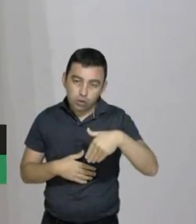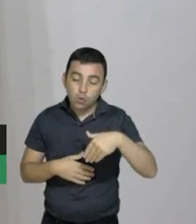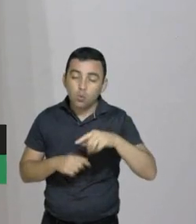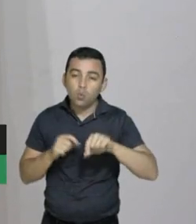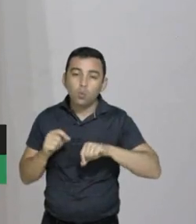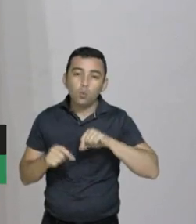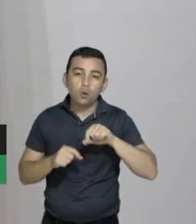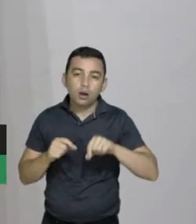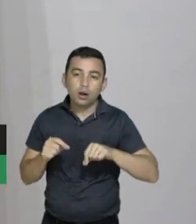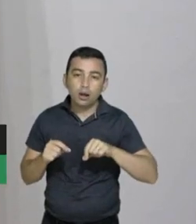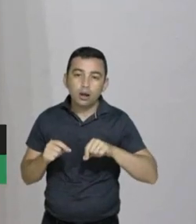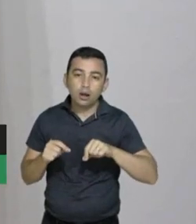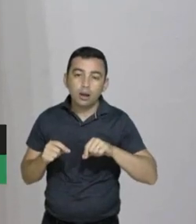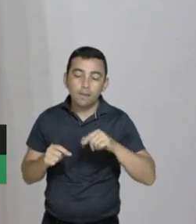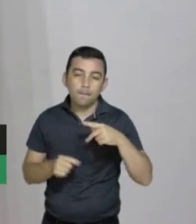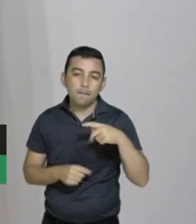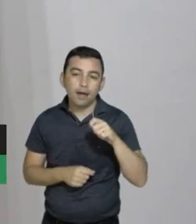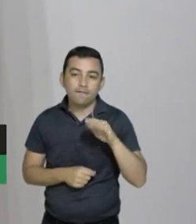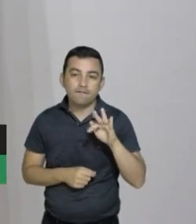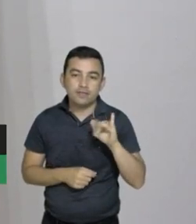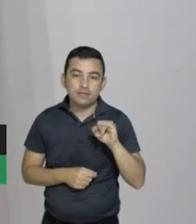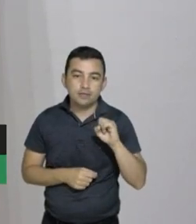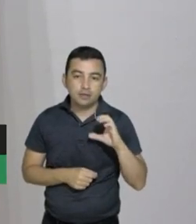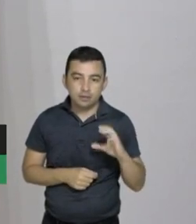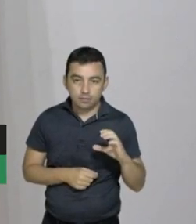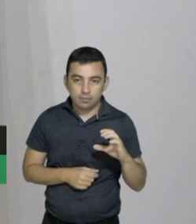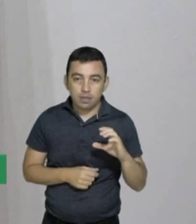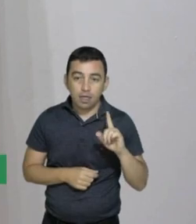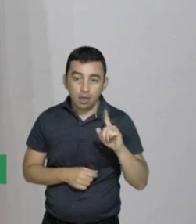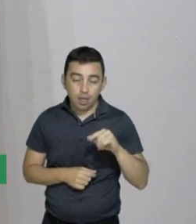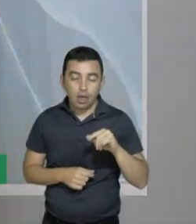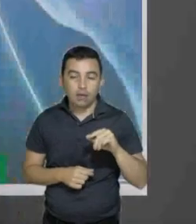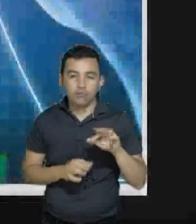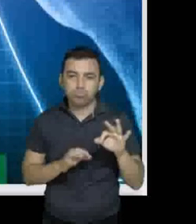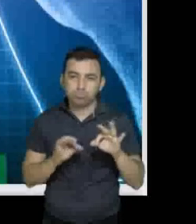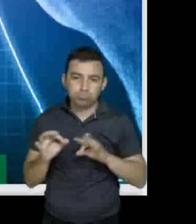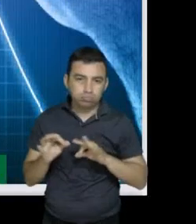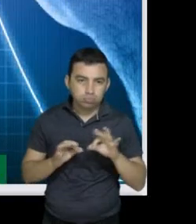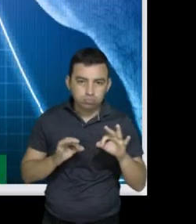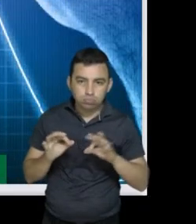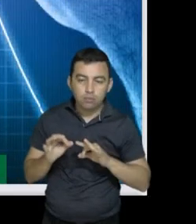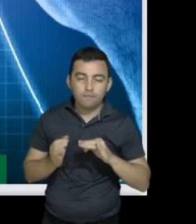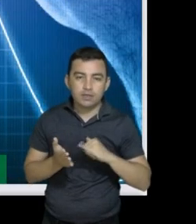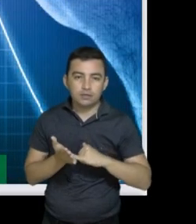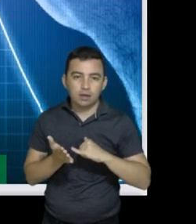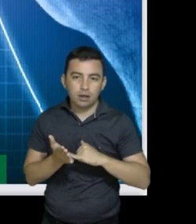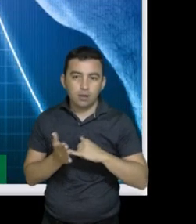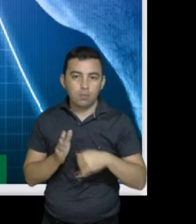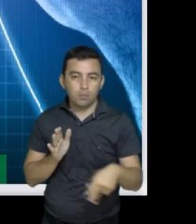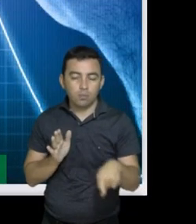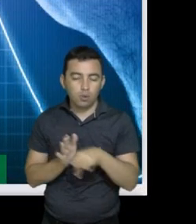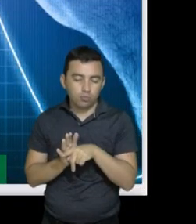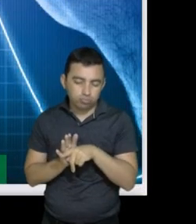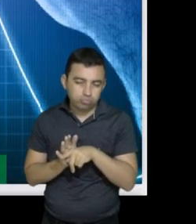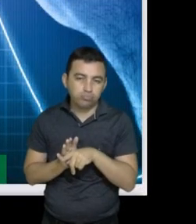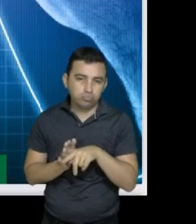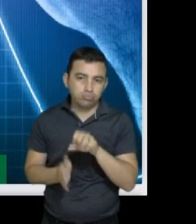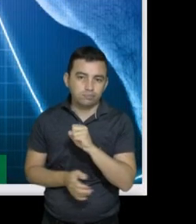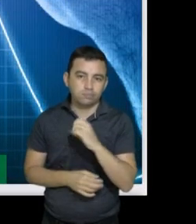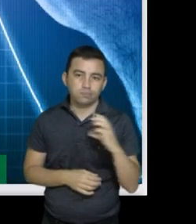chamado o plano de ajuste fiscal por Estado de Santa Catarina